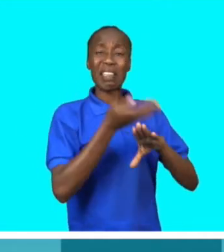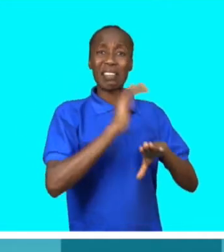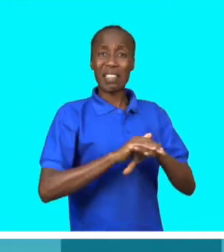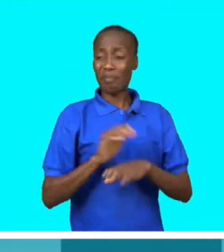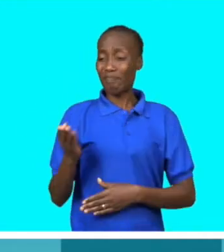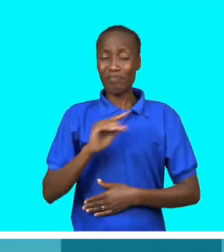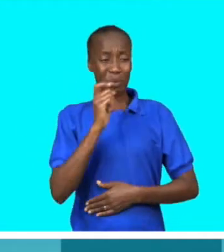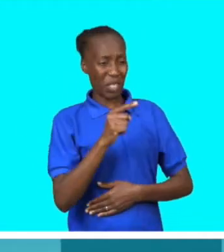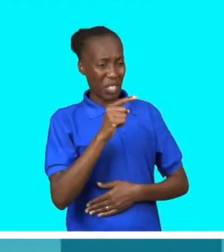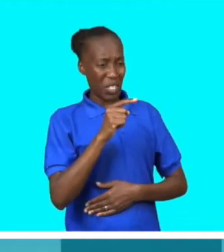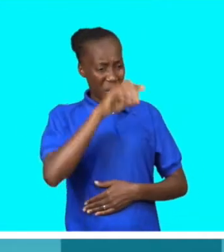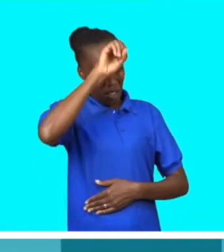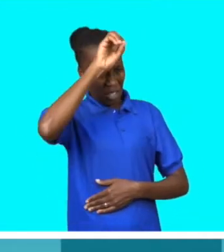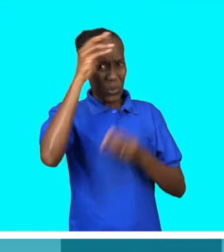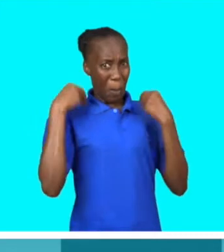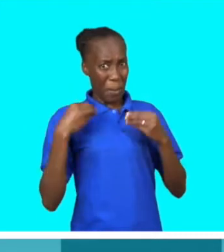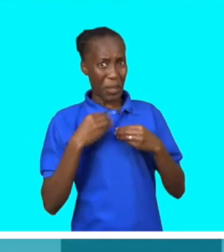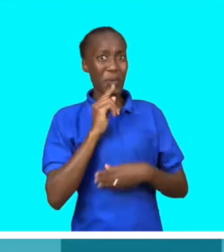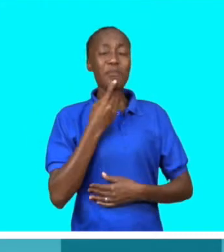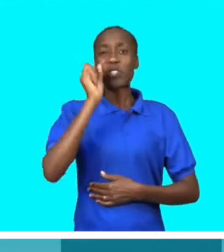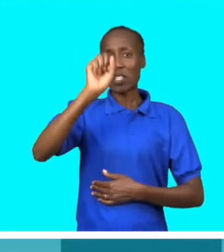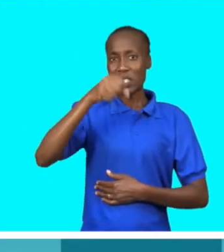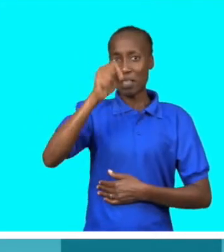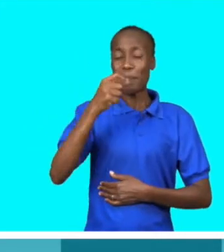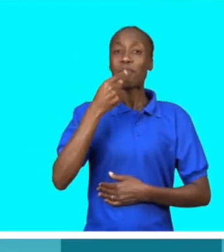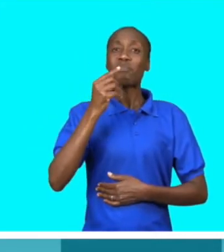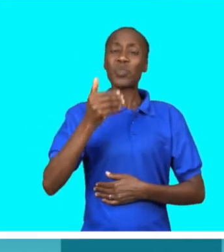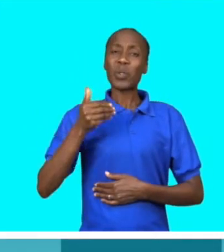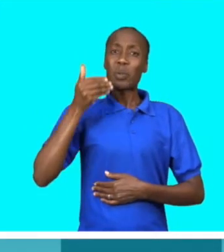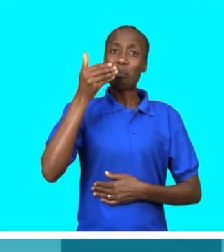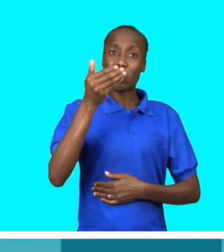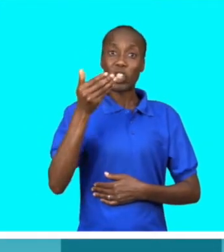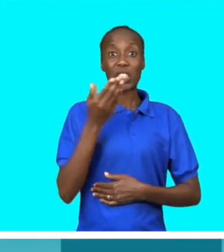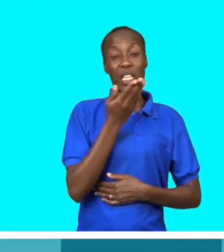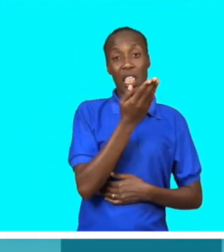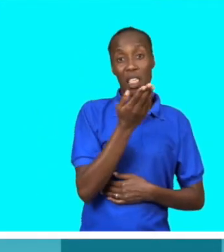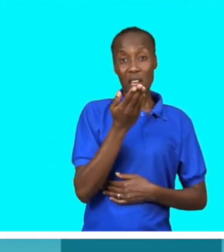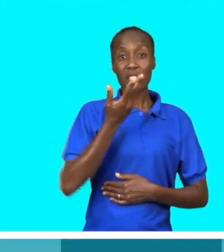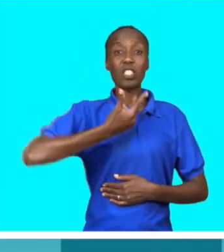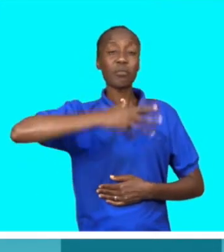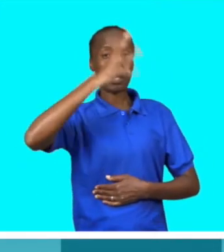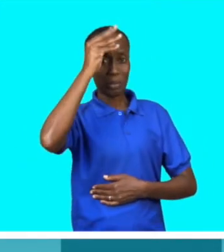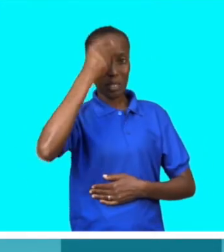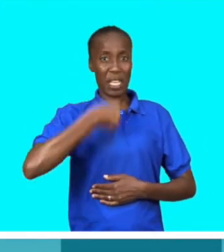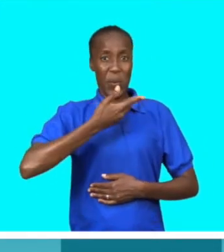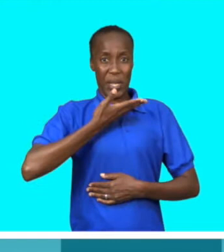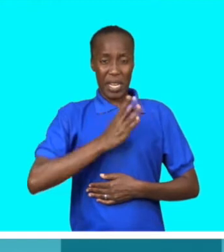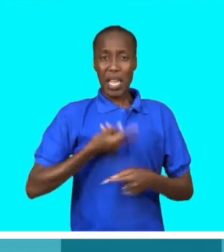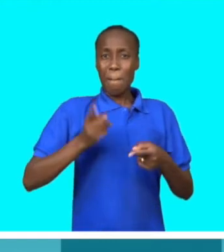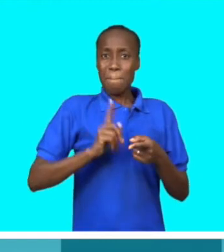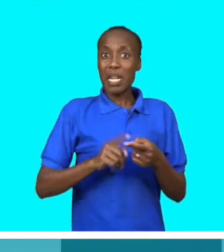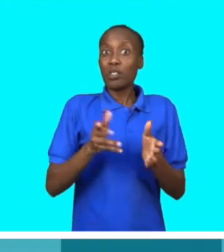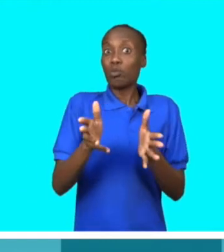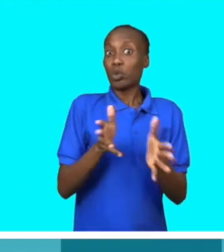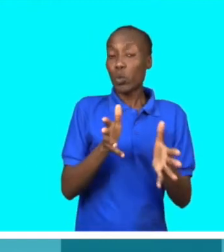técnicos prontos, porque isto é muito delicado. Sul-africanos, sim. Depois tudo pelo que eu passei, eles perceberam que